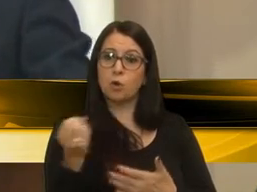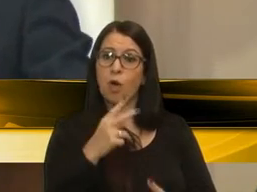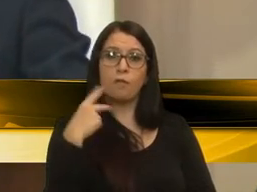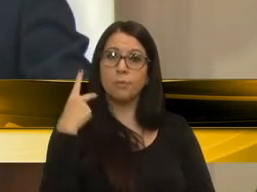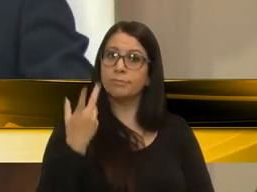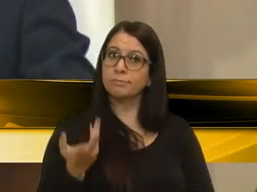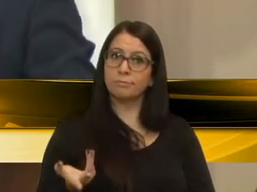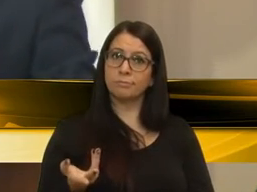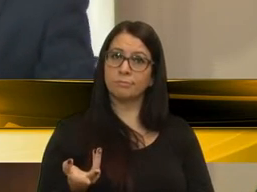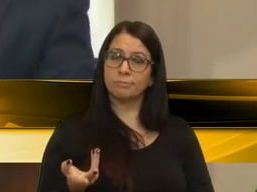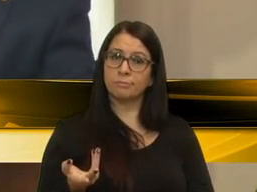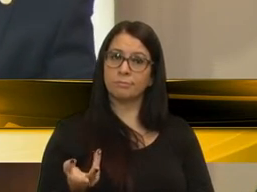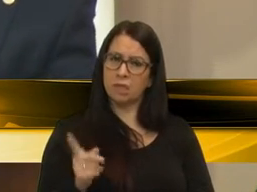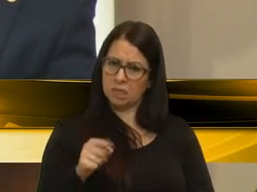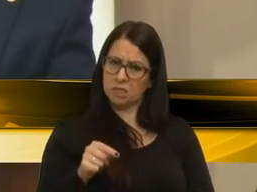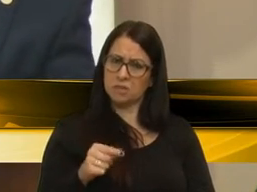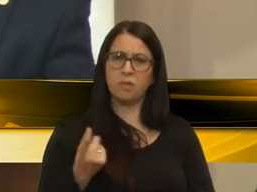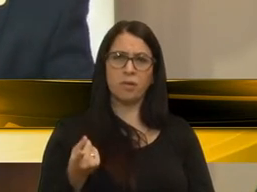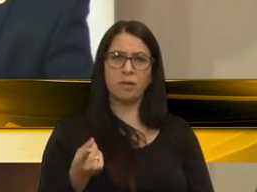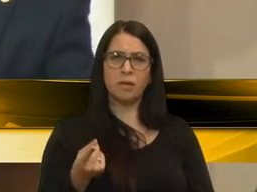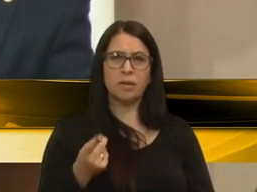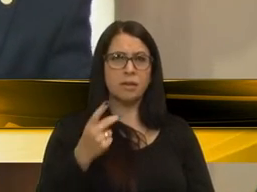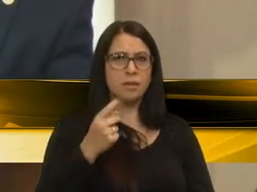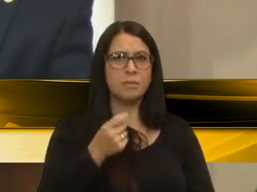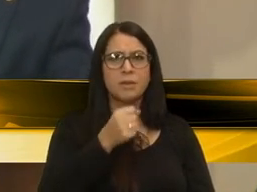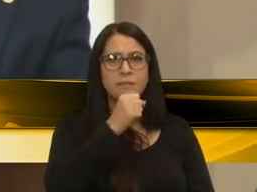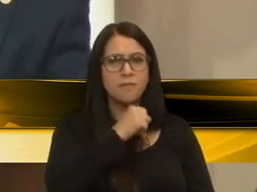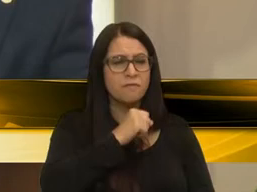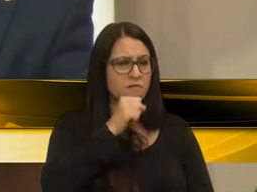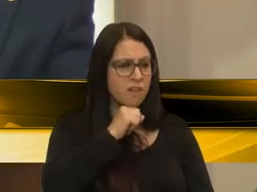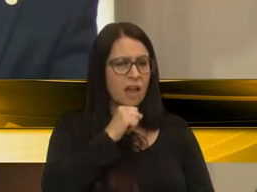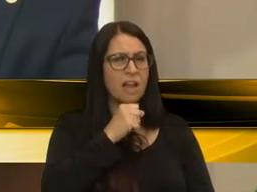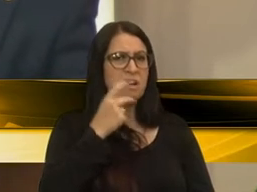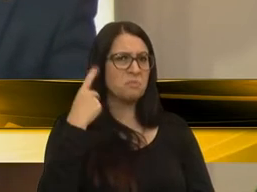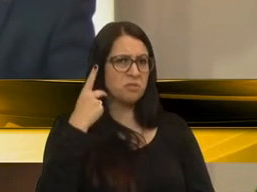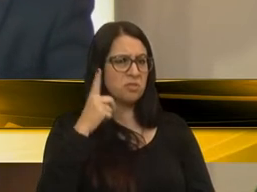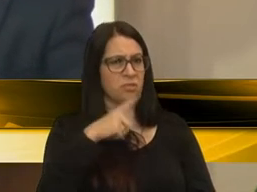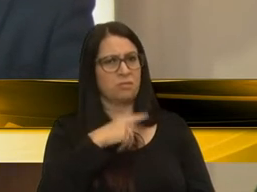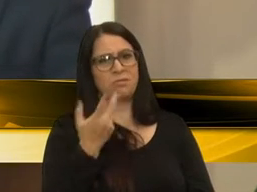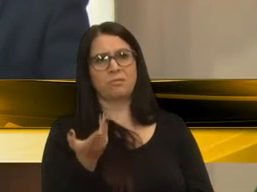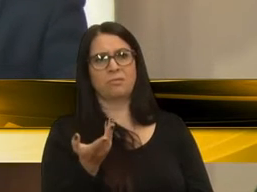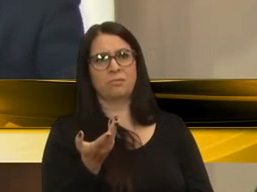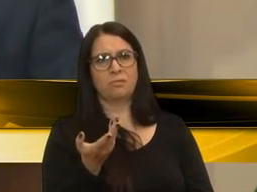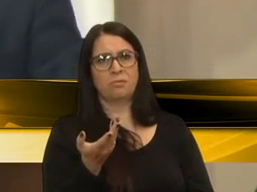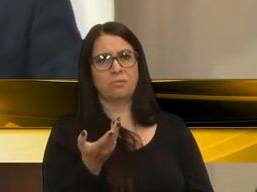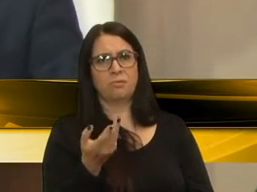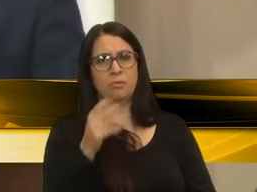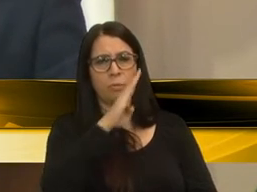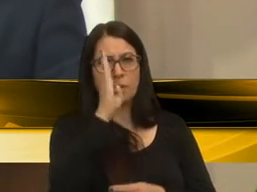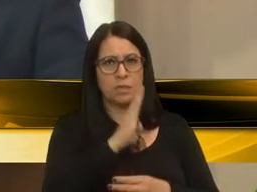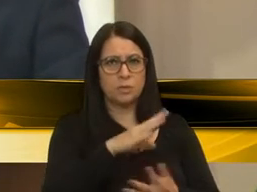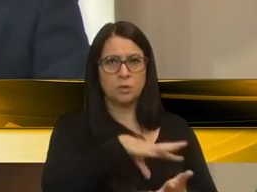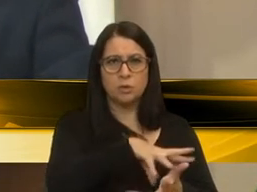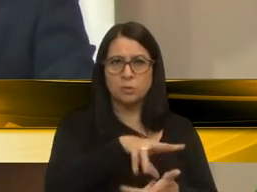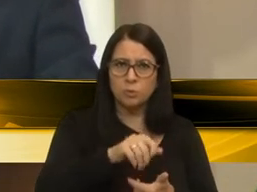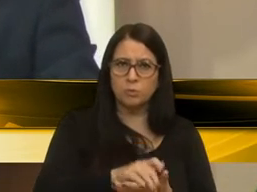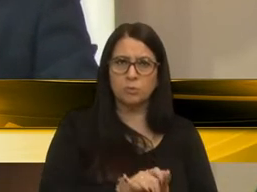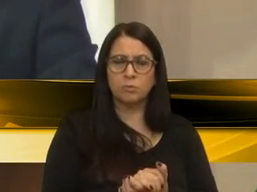política? Isto é a mais velha e rasteira política que tem no Brasil e no mundo.